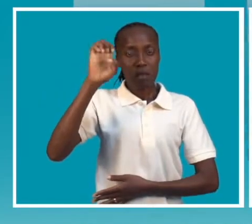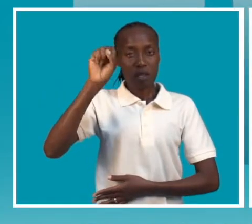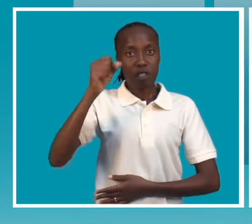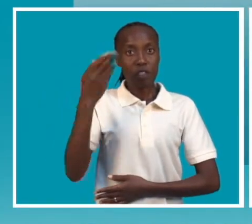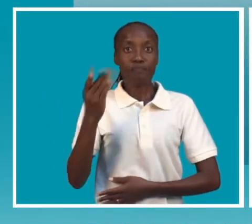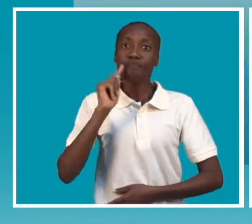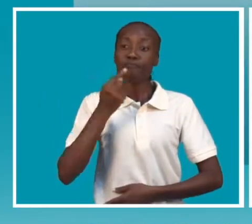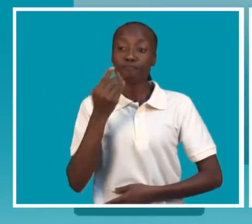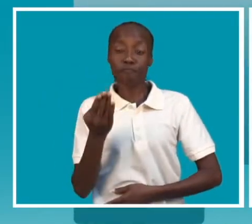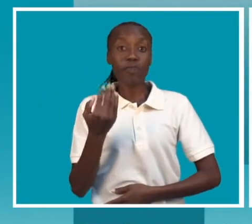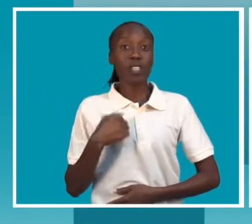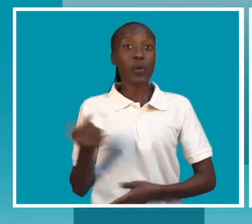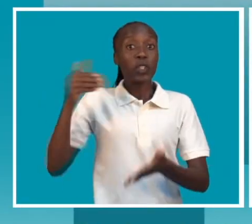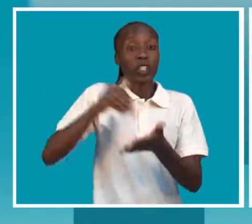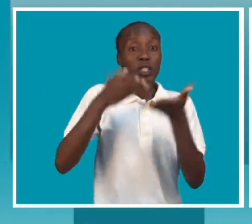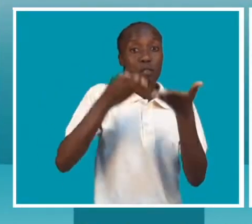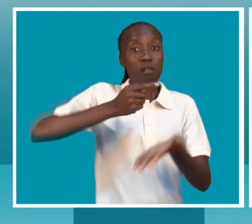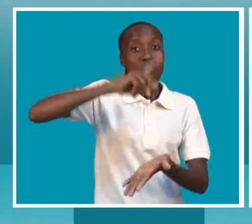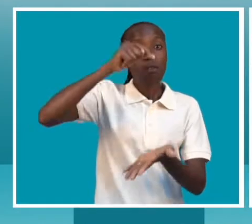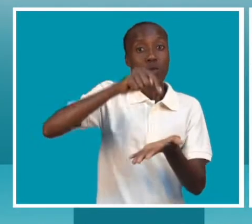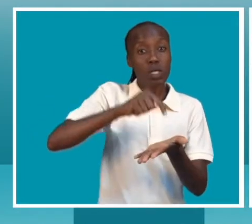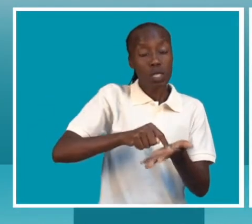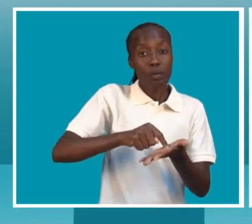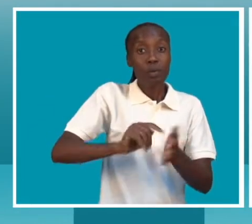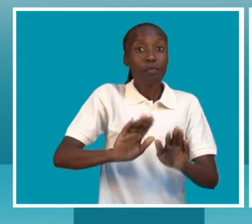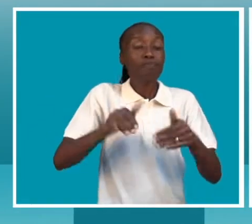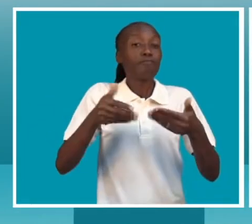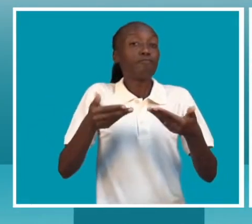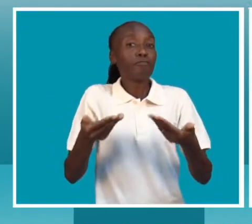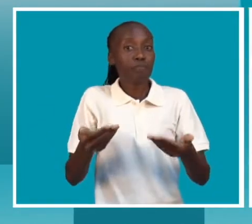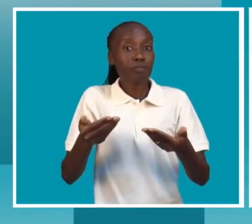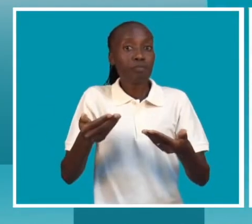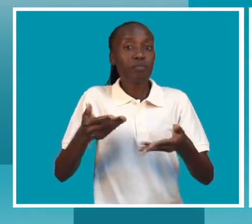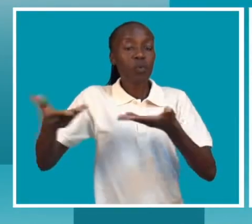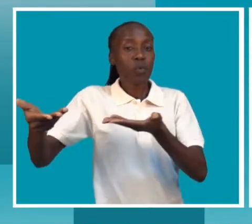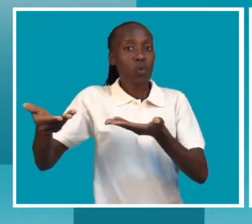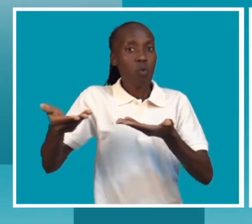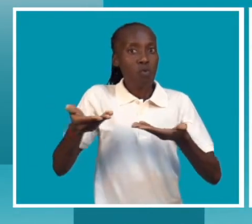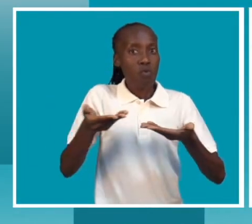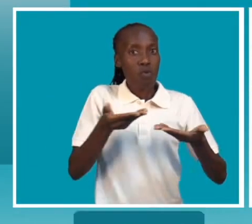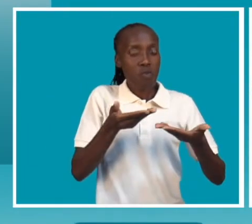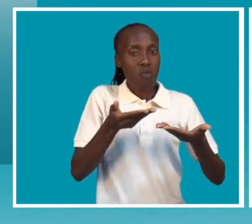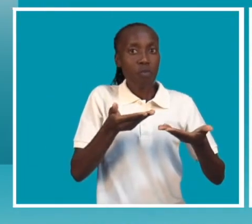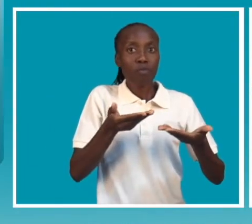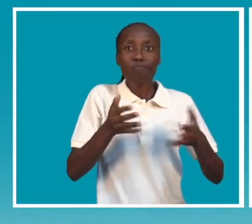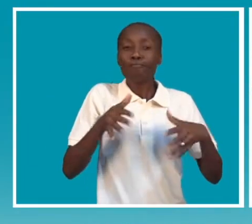cheguei aqui nesse centro, fui convidado por um